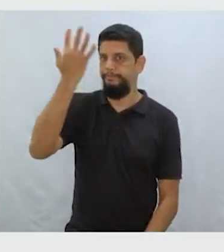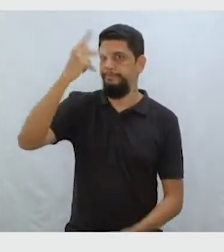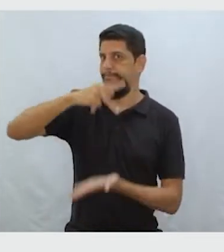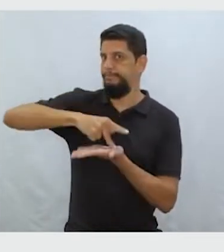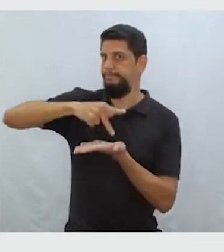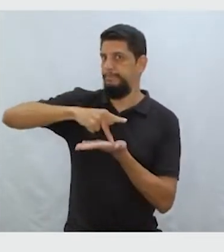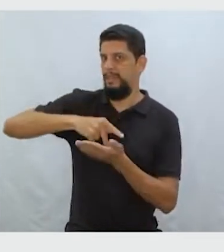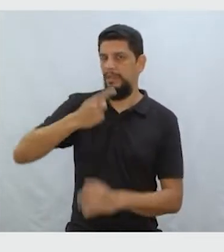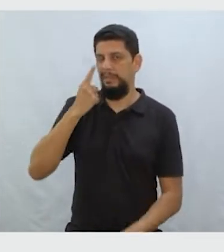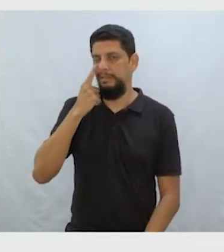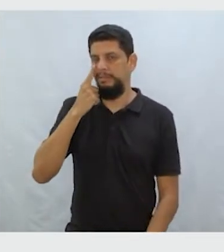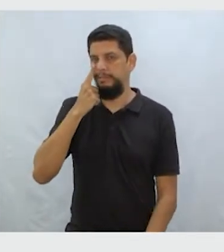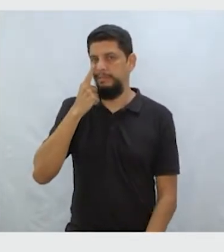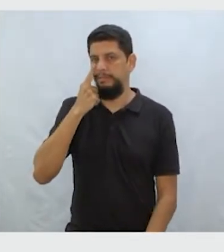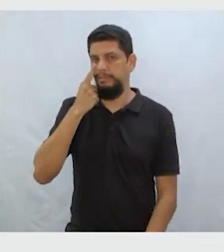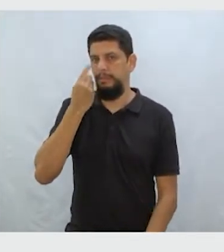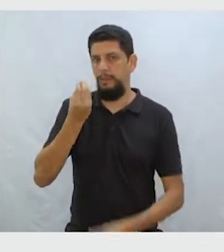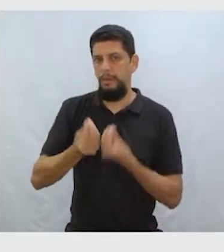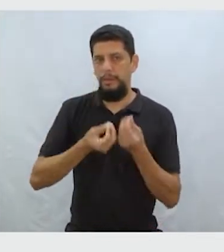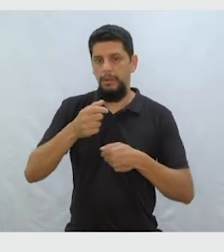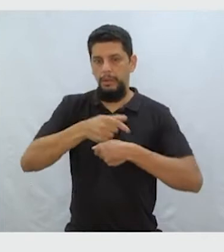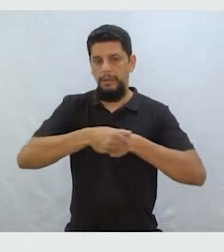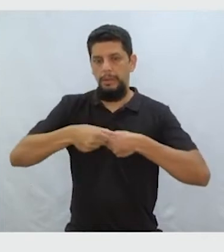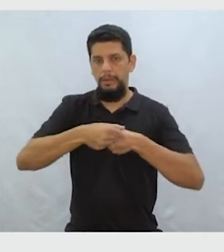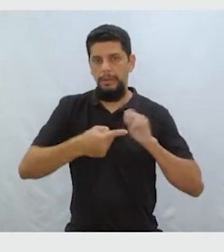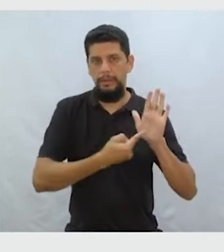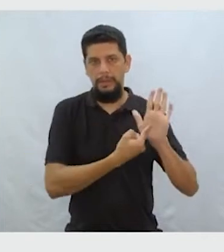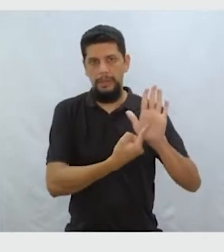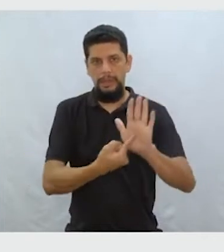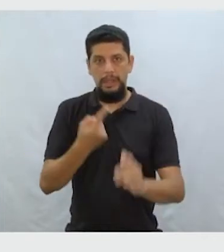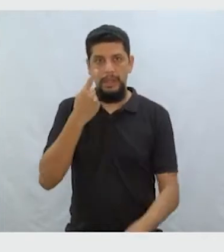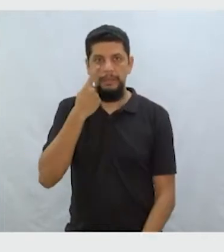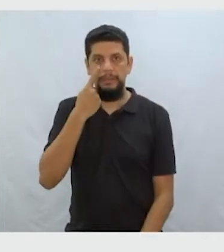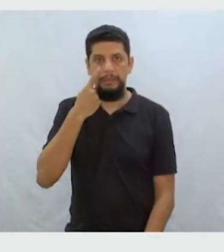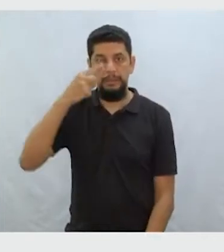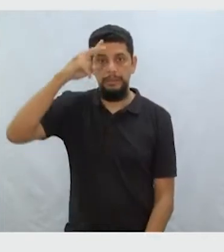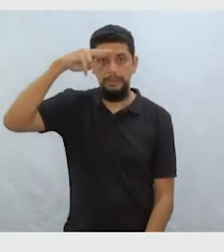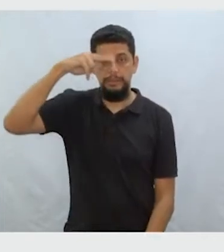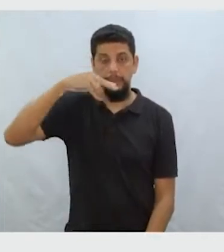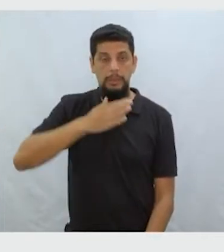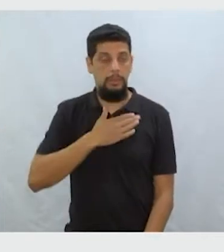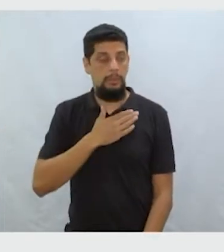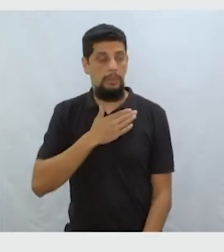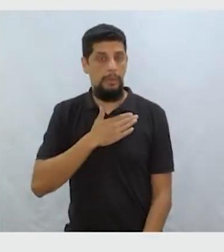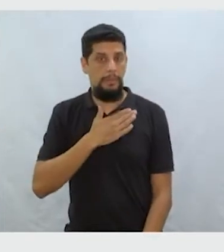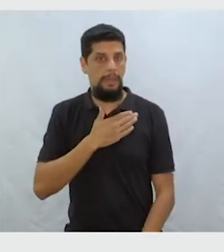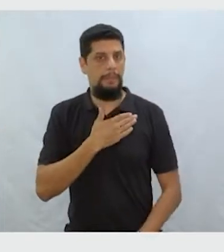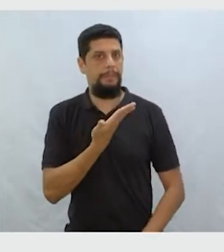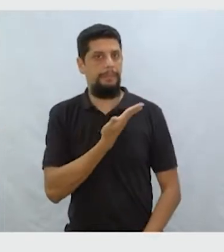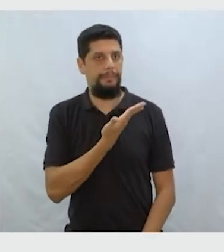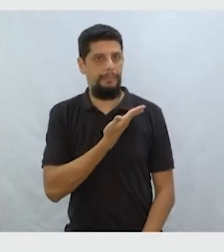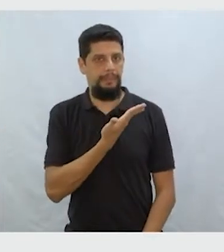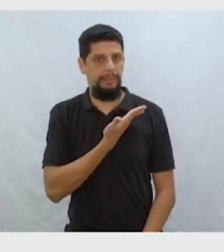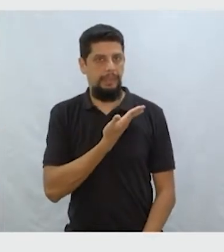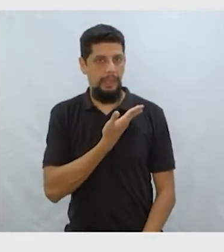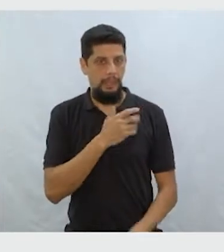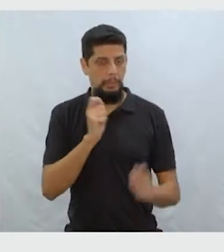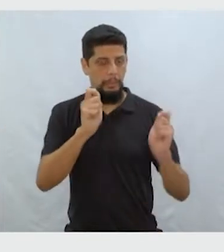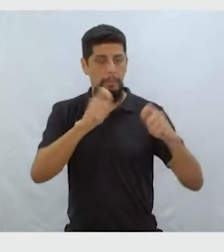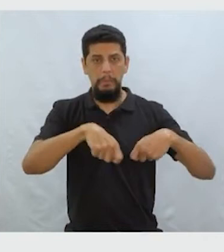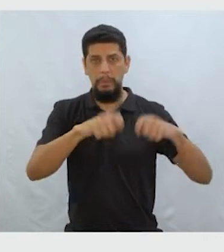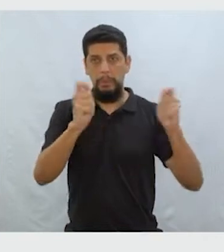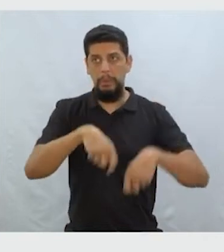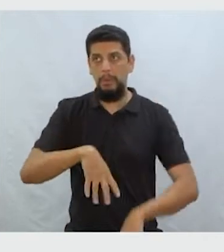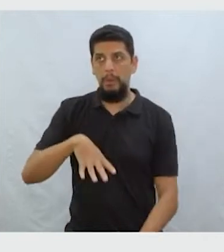aconteceu né olha só como a nossa autora traz eu ouvi essa história de uma amiga né então a amiga